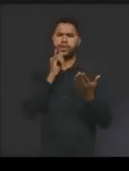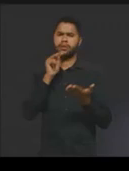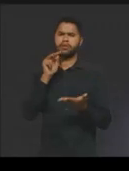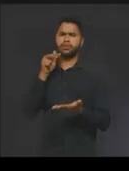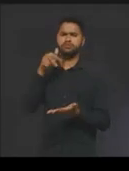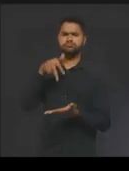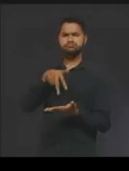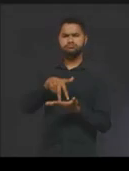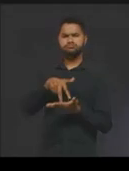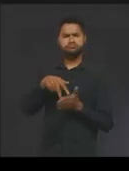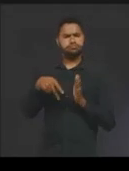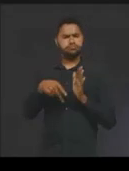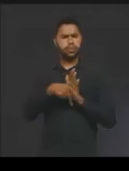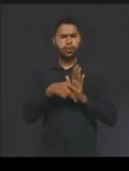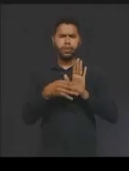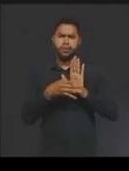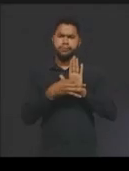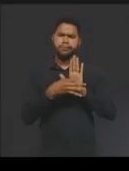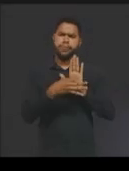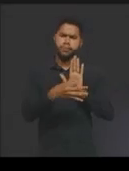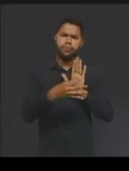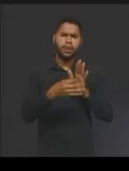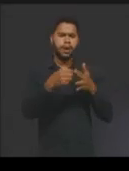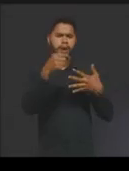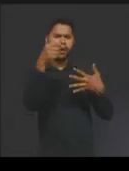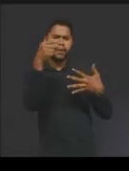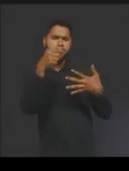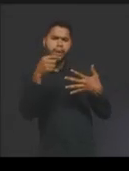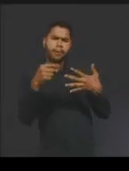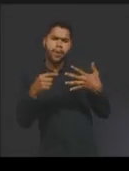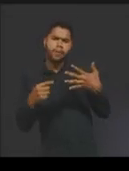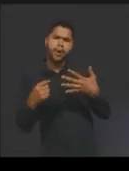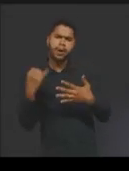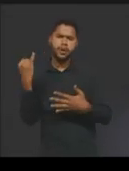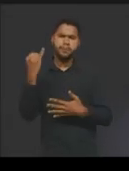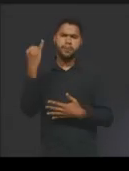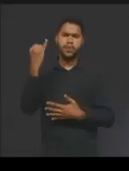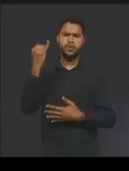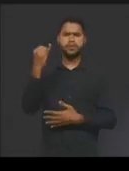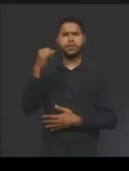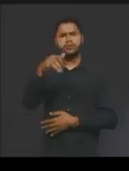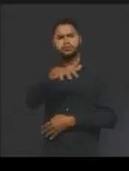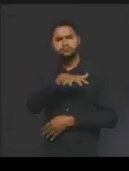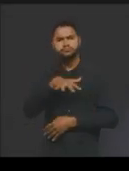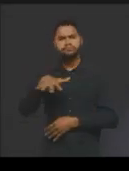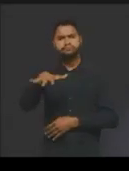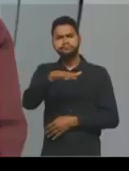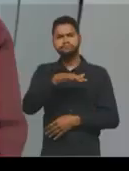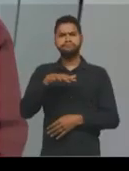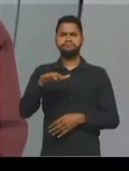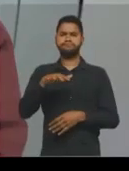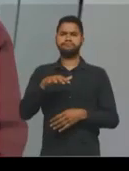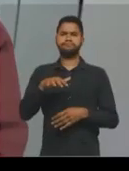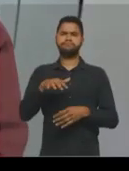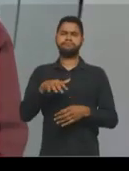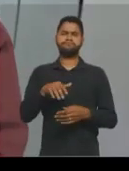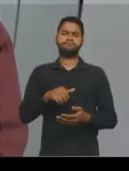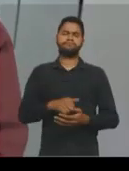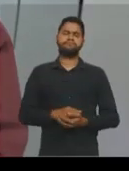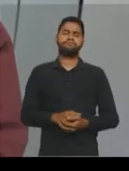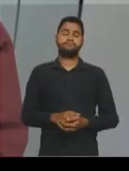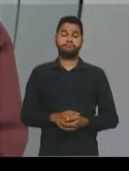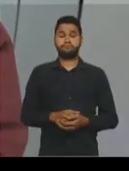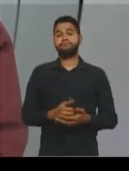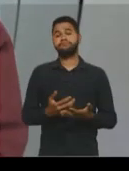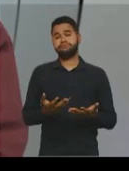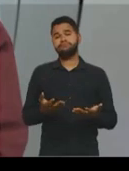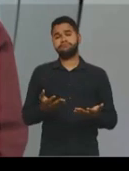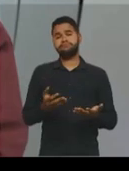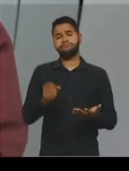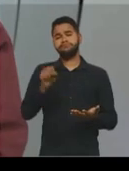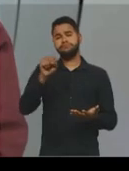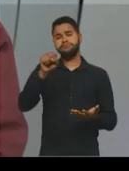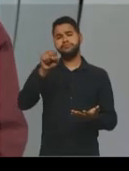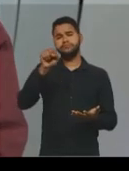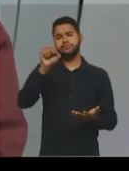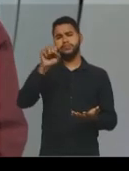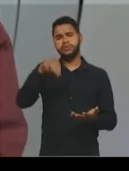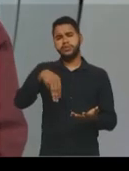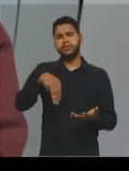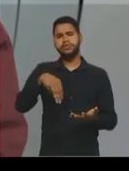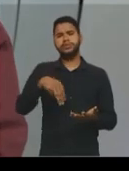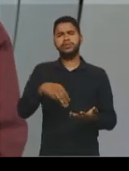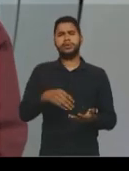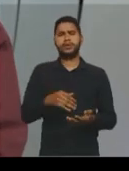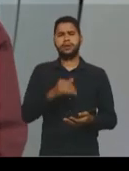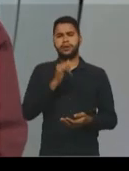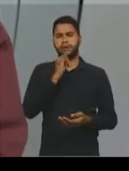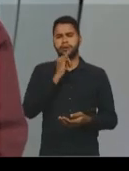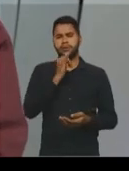posição crítica frente às questões importantes da humanidade? Sim, acabei de falar que o meu caso, lendo